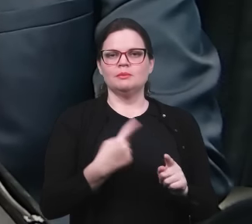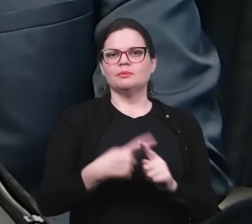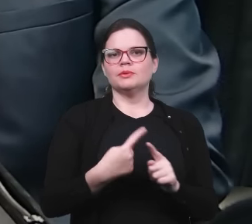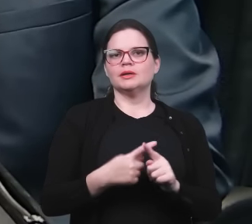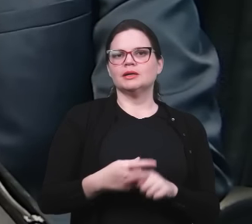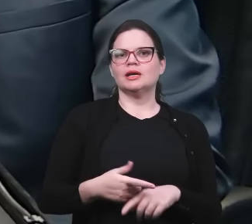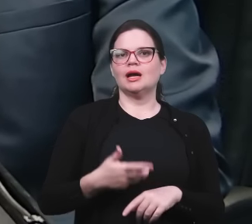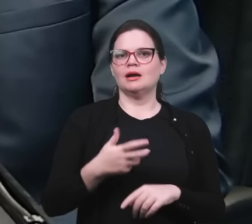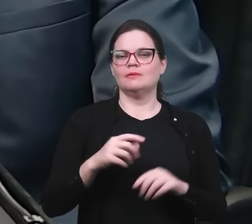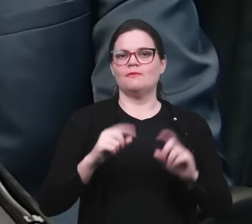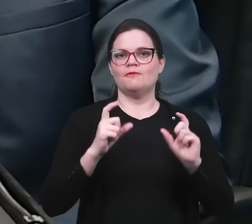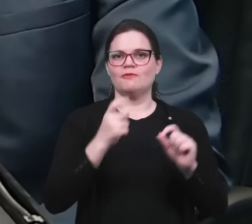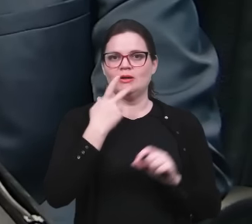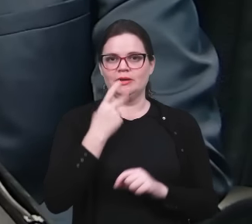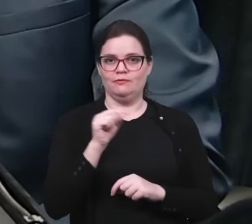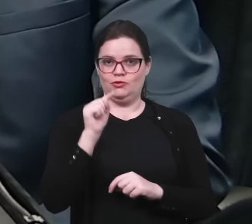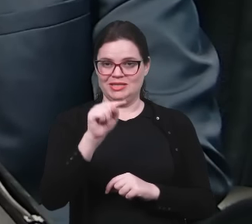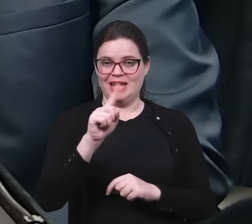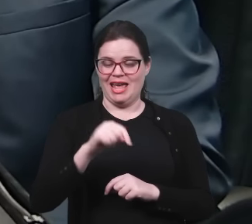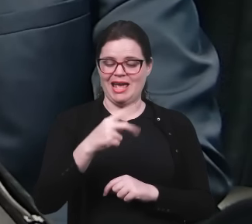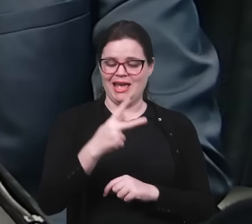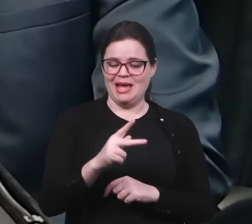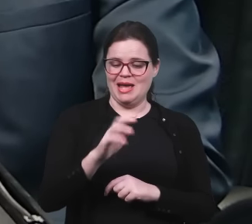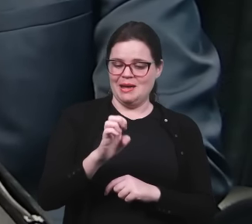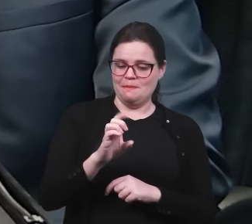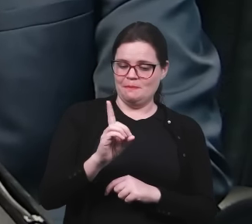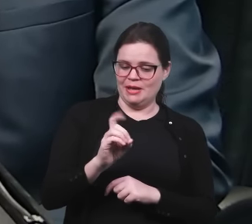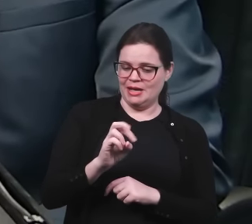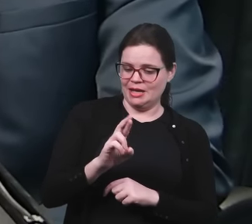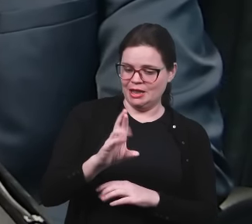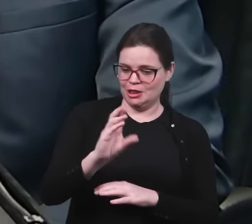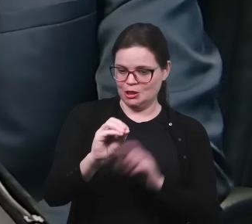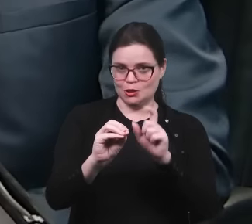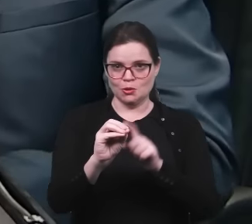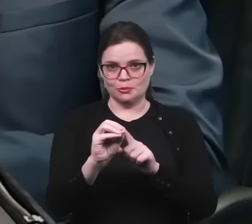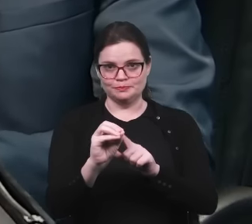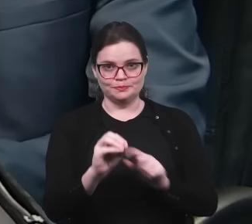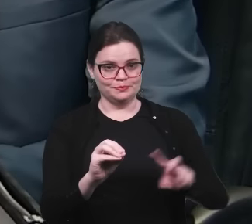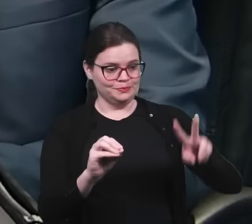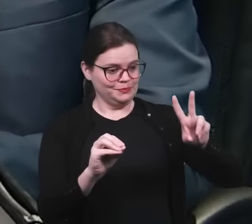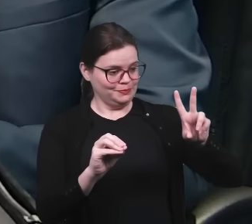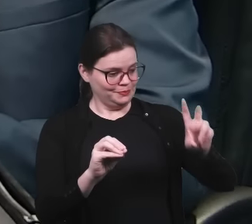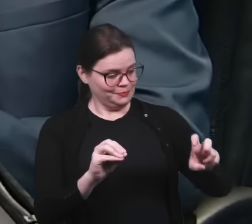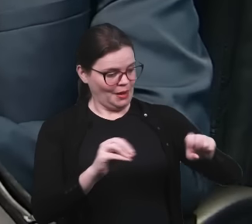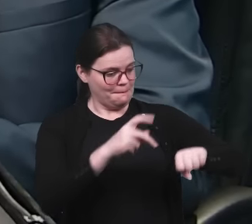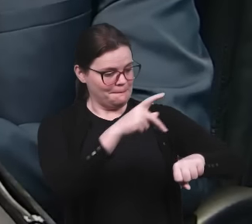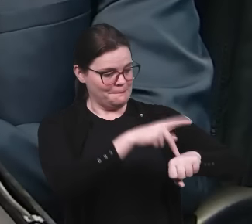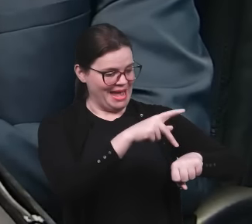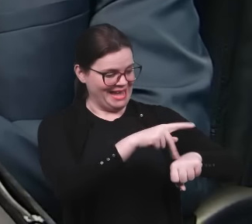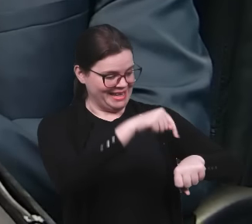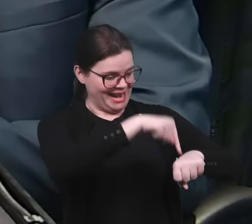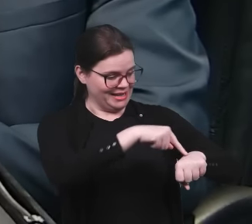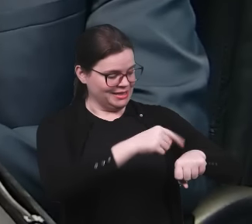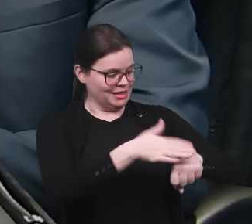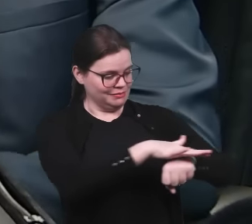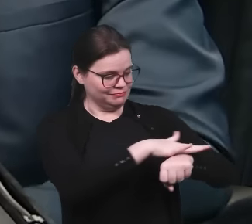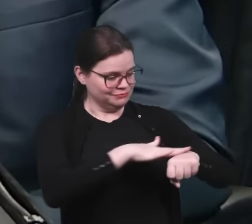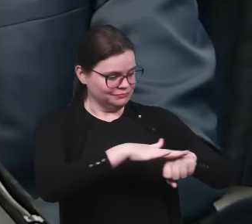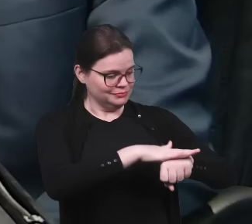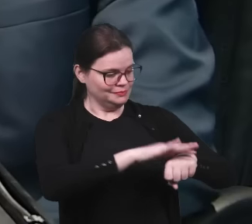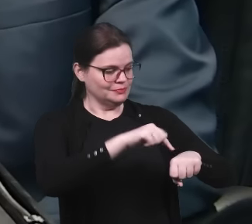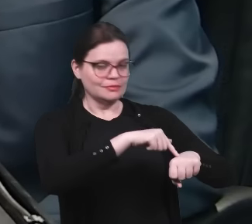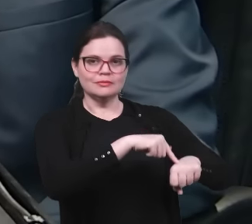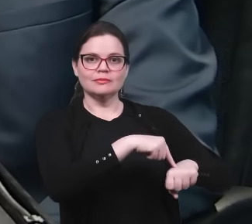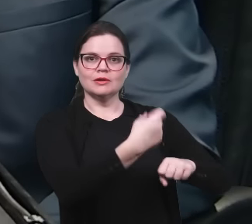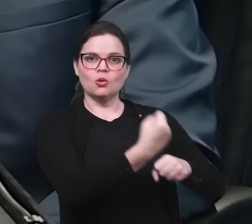diz assim: tu és Pedro, e sobre esta pedra. E alguns até confundem Pedro com